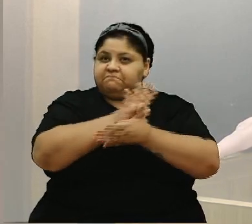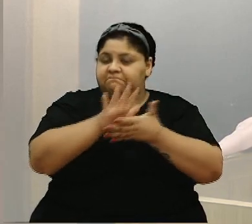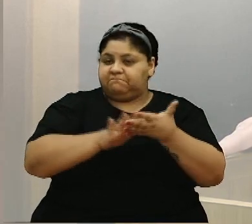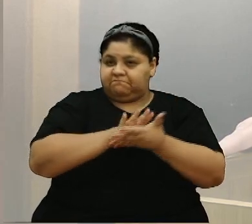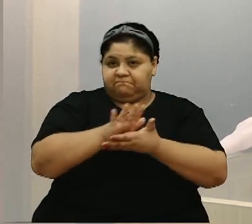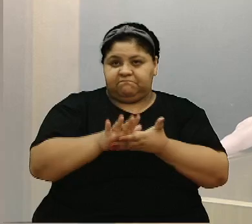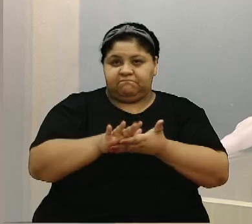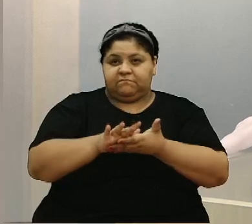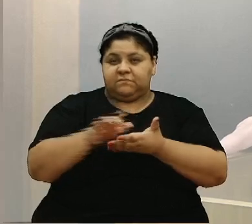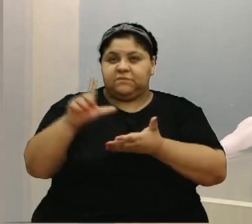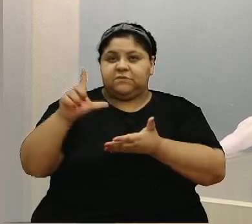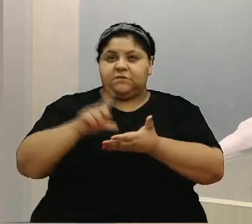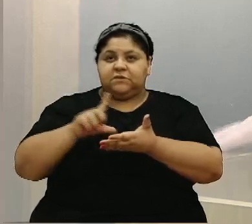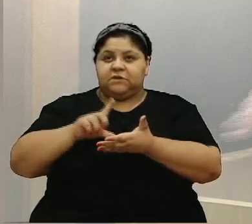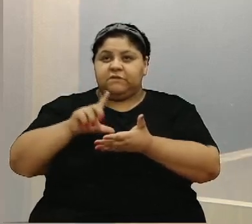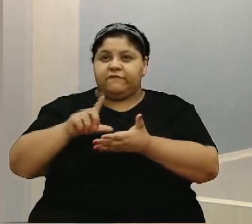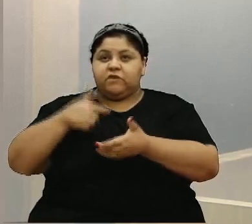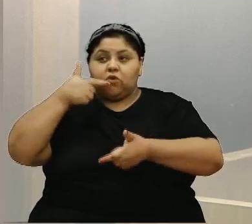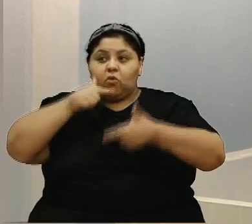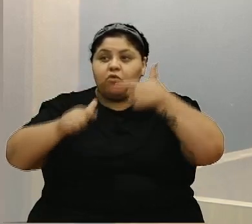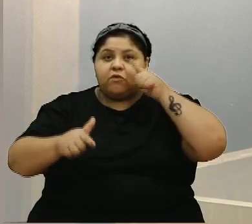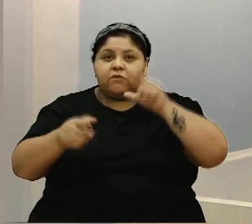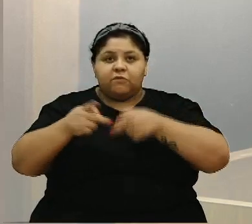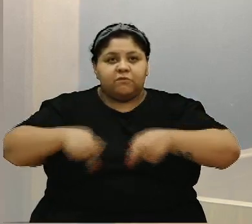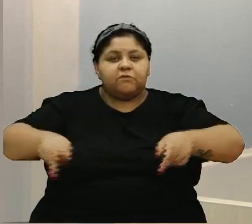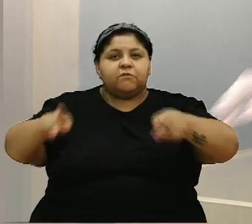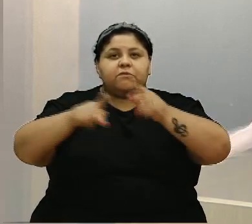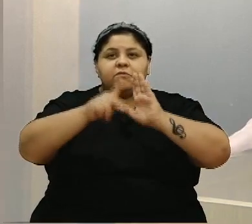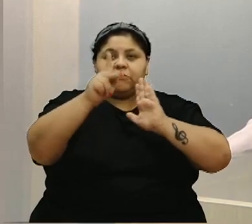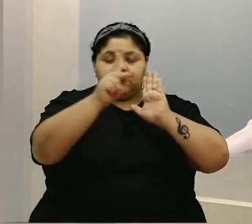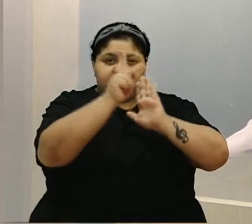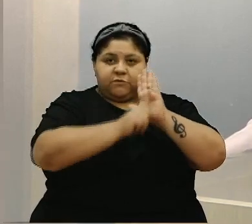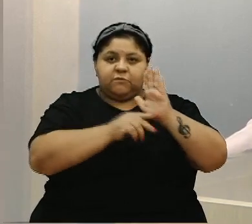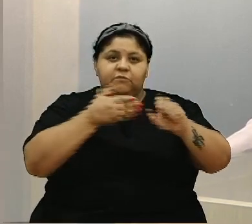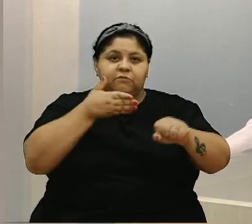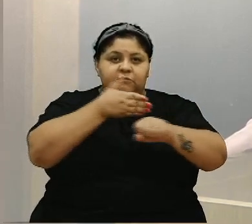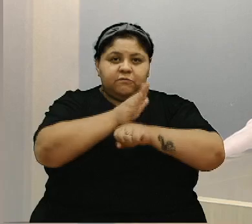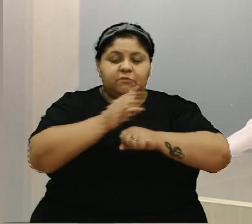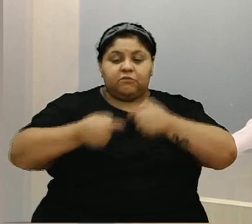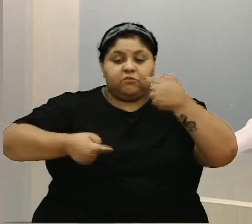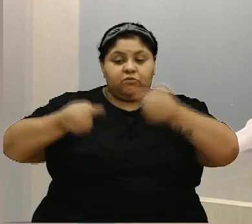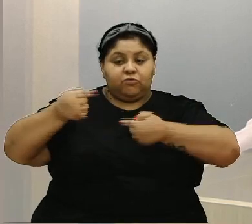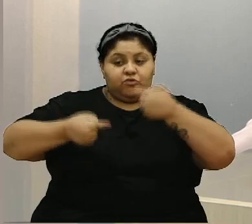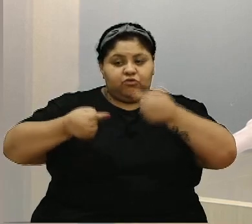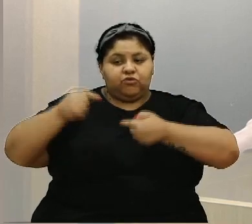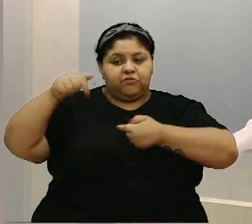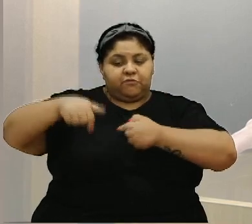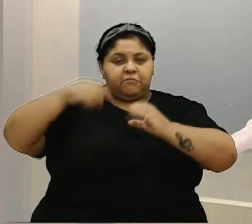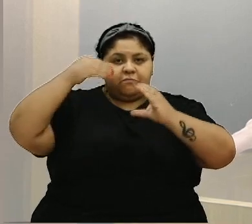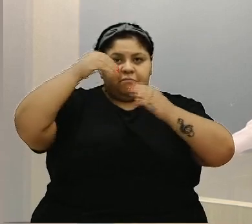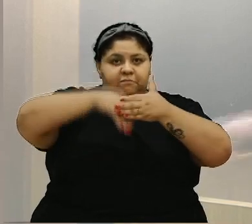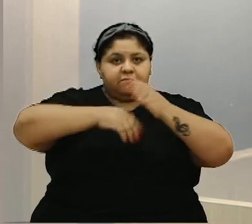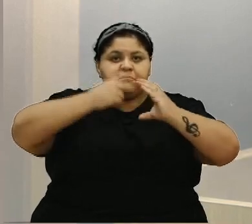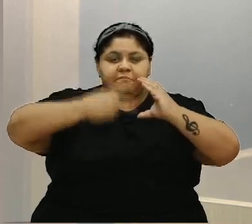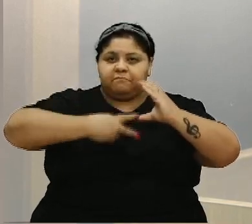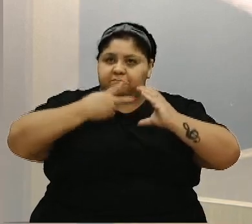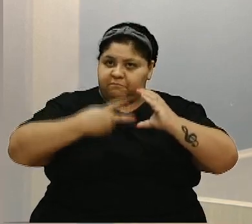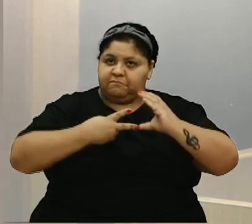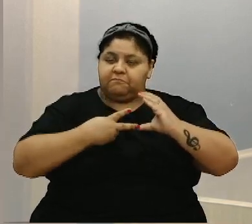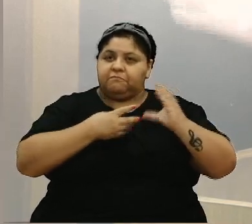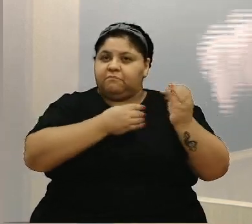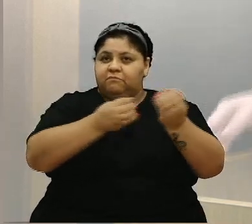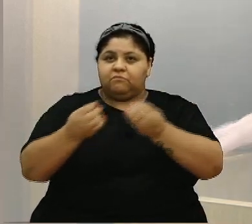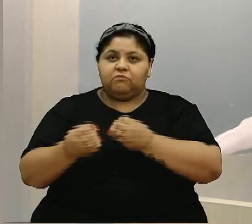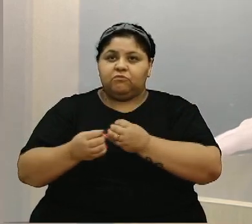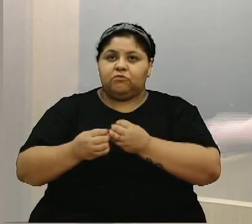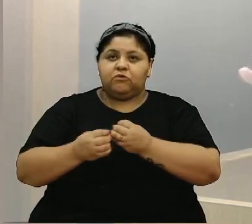contrário, trouxe muitos ganhos para a população, até pelos projetos aprovados, pelas discussões que a gente travou aqui dentro, muitas de